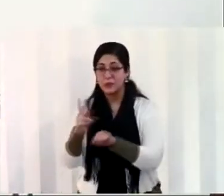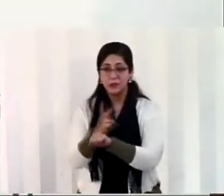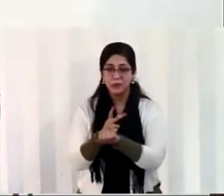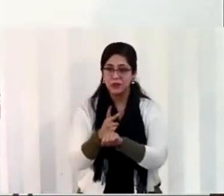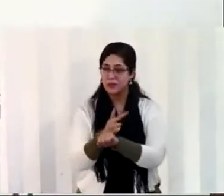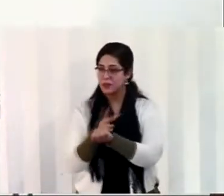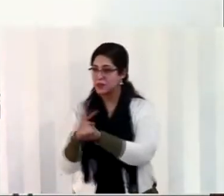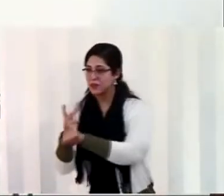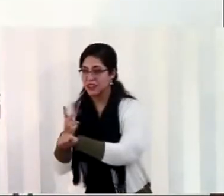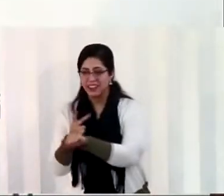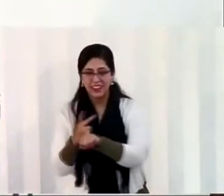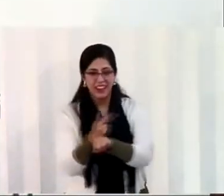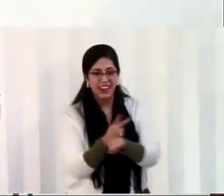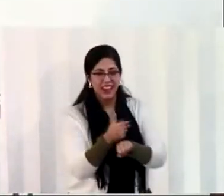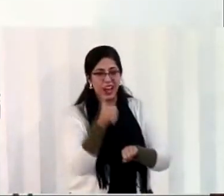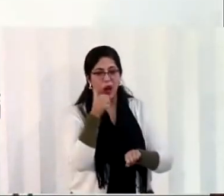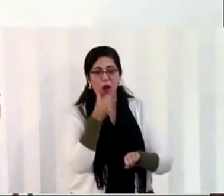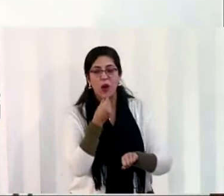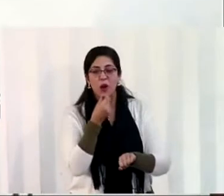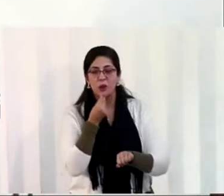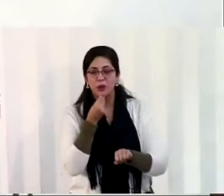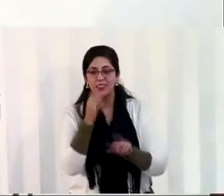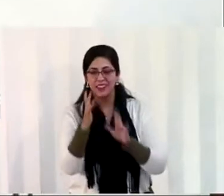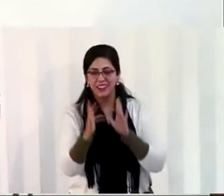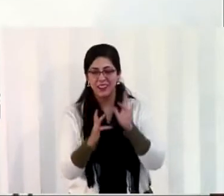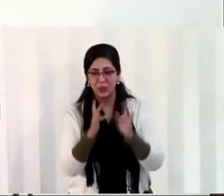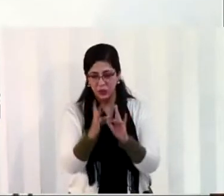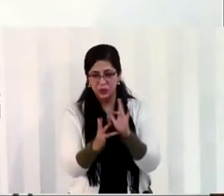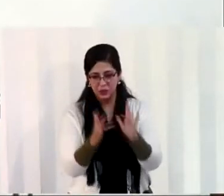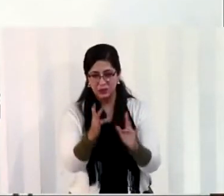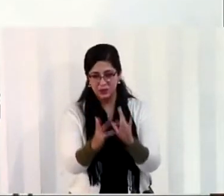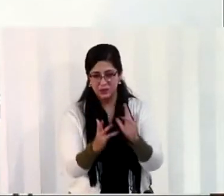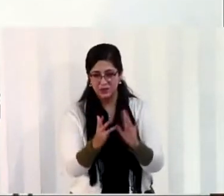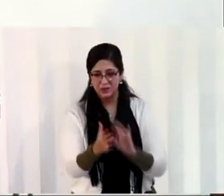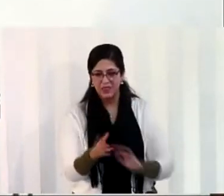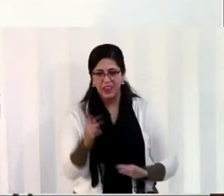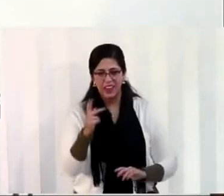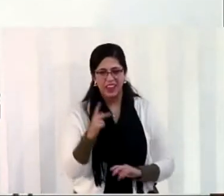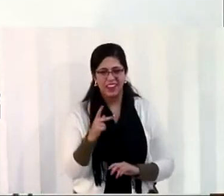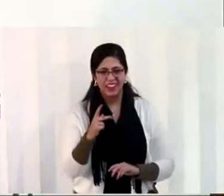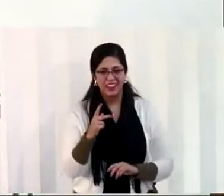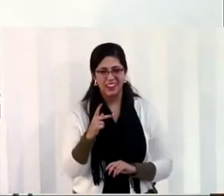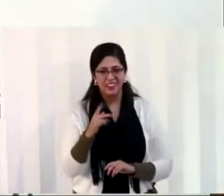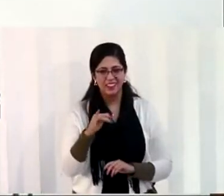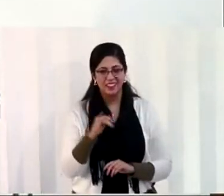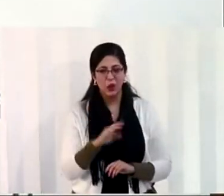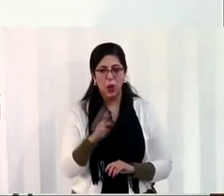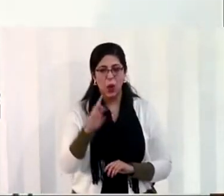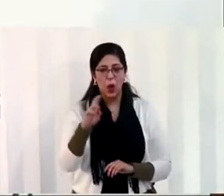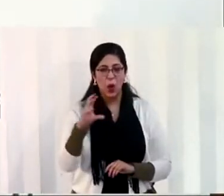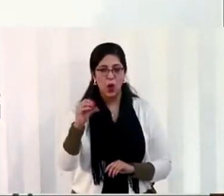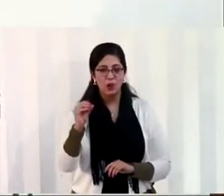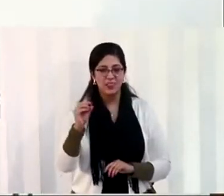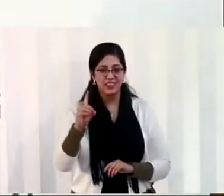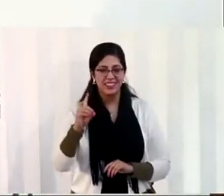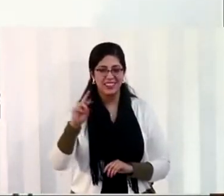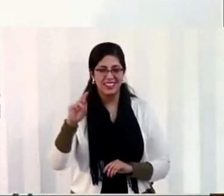no banco e se assentou, está ali assentado ao lado da Camila. O fruto do conhecimento é que ele não